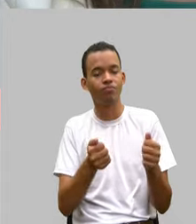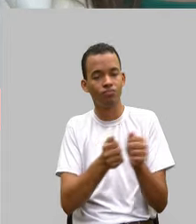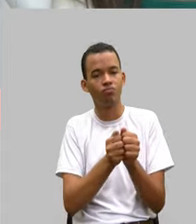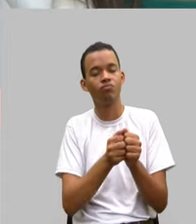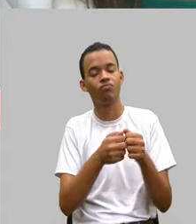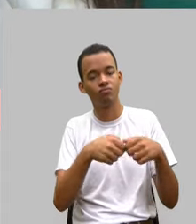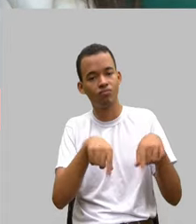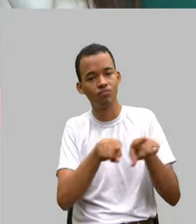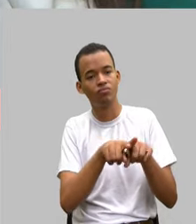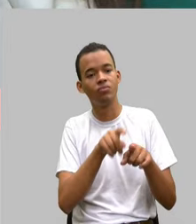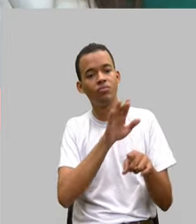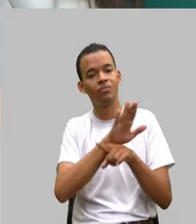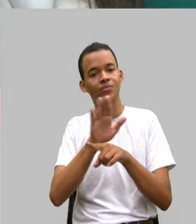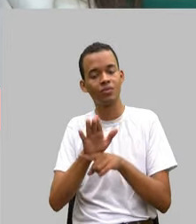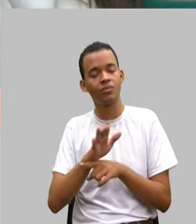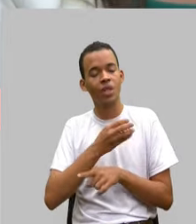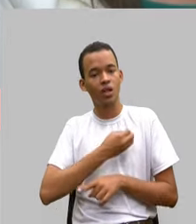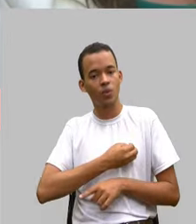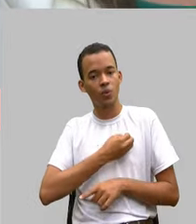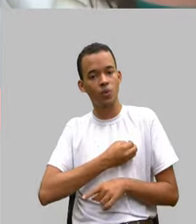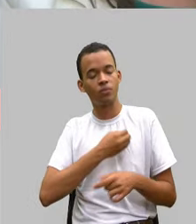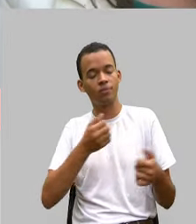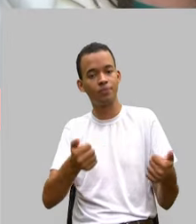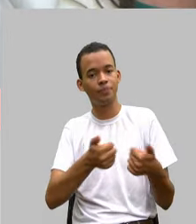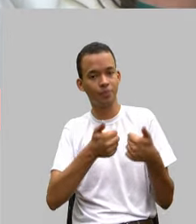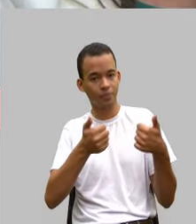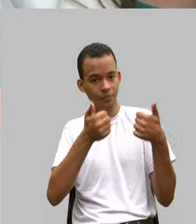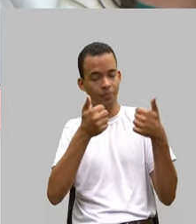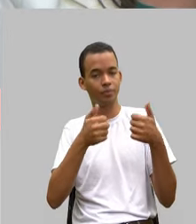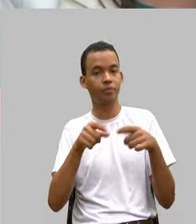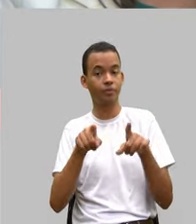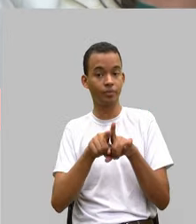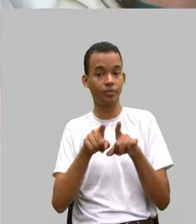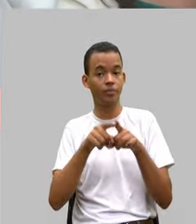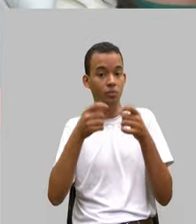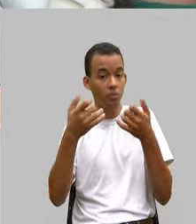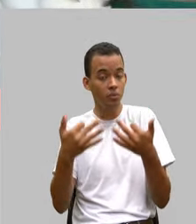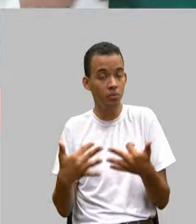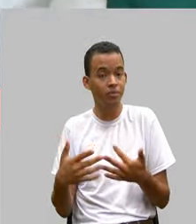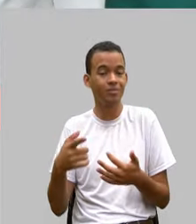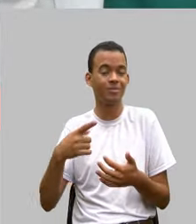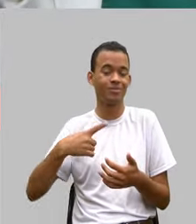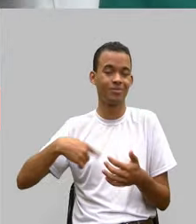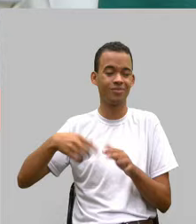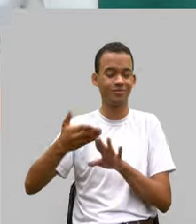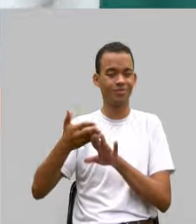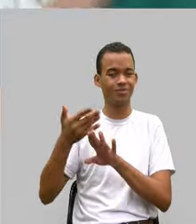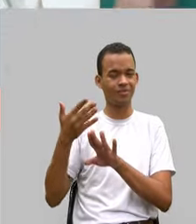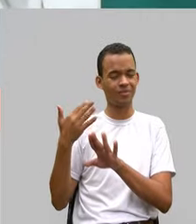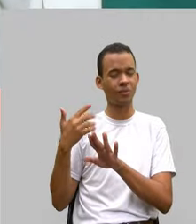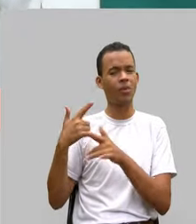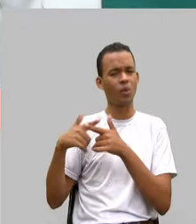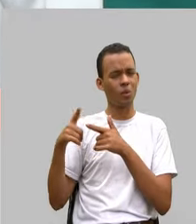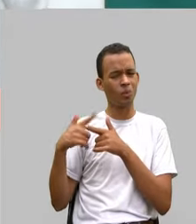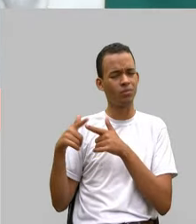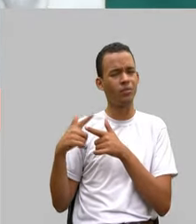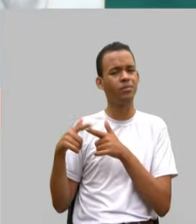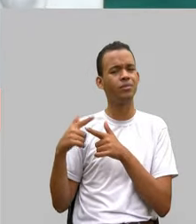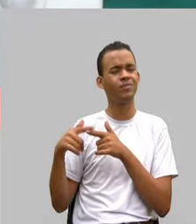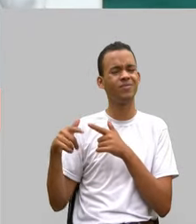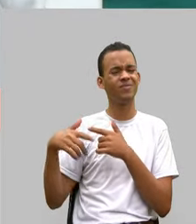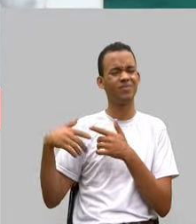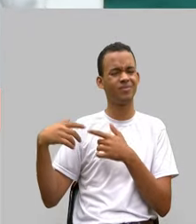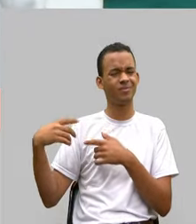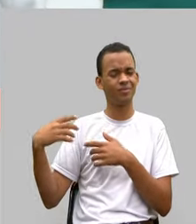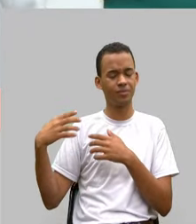eu não poderia deixar de destacar que nós passamos por períodos muito nebulosos recentemente e me lembro muitas vezes de